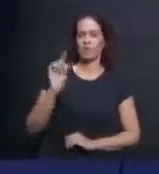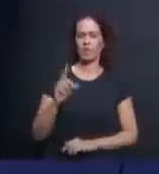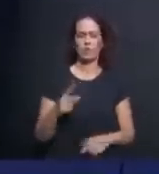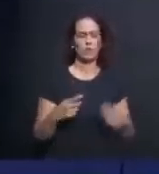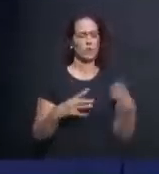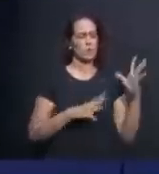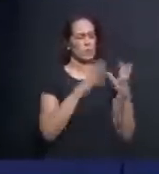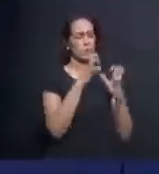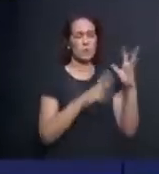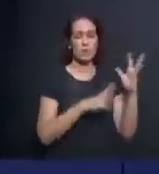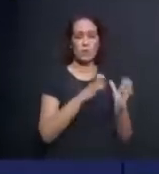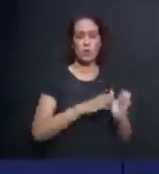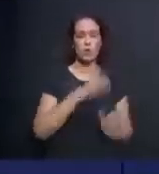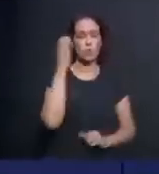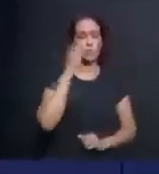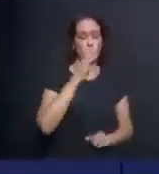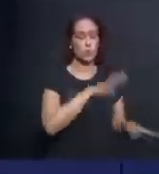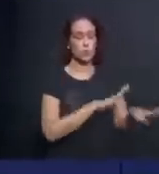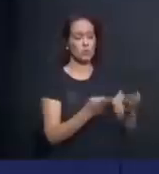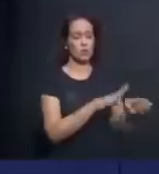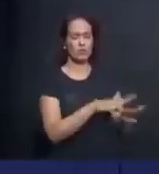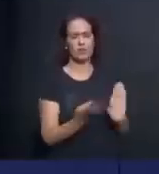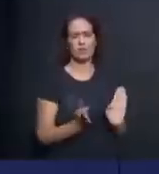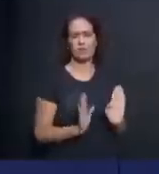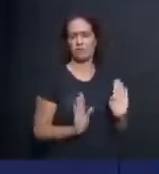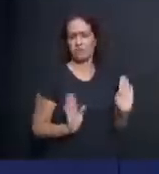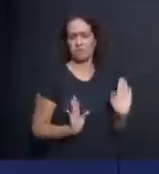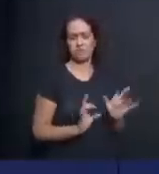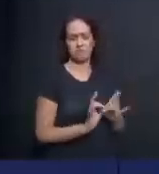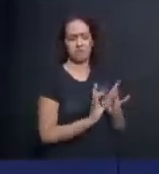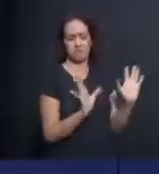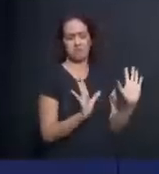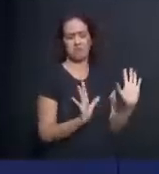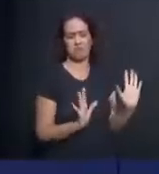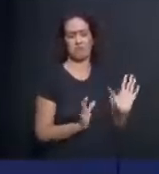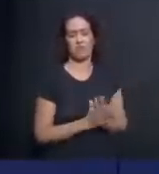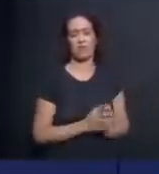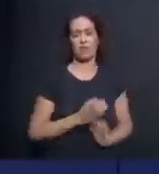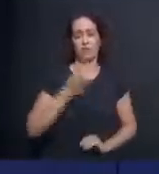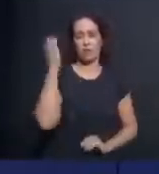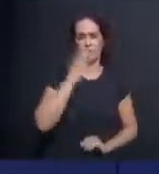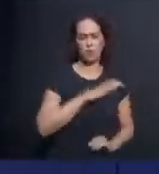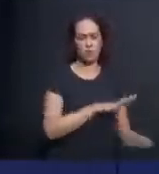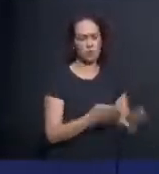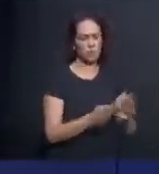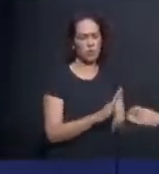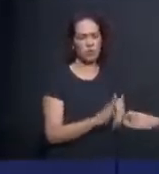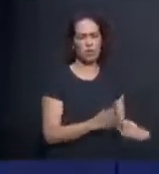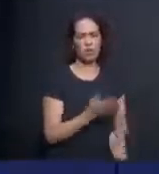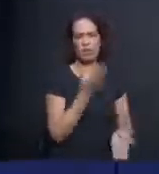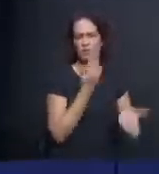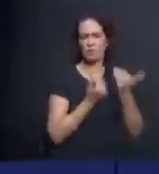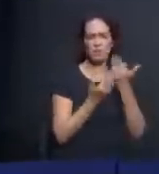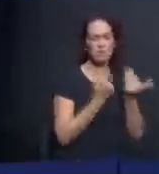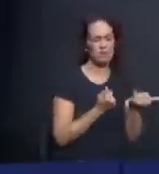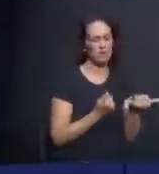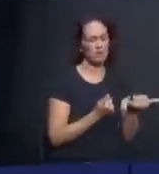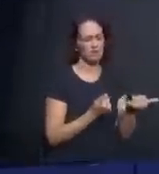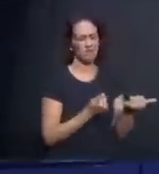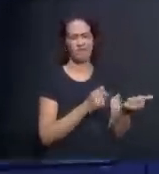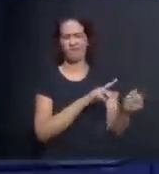Batista, ele não vai querer mudar o jeito de mais ninguém. Porque João Batista comia o que não podia, vestia o que não